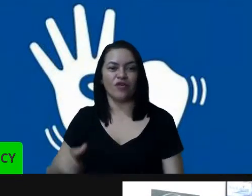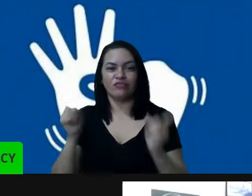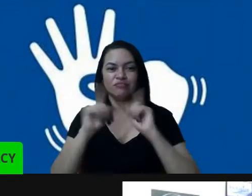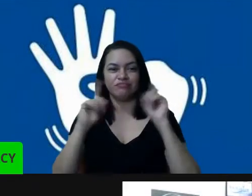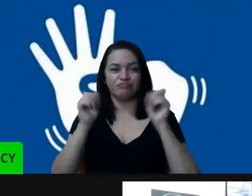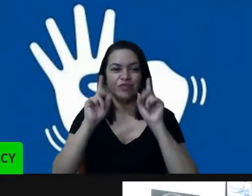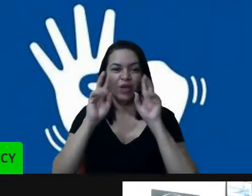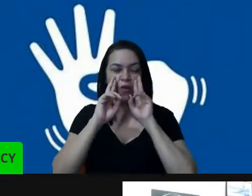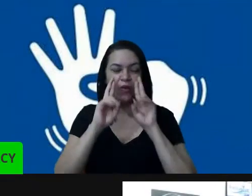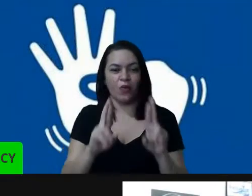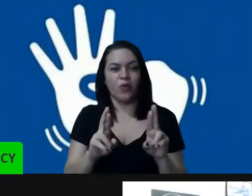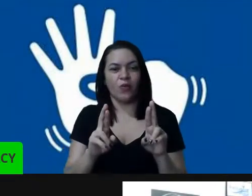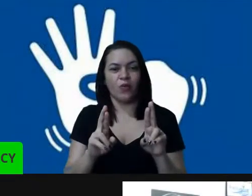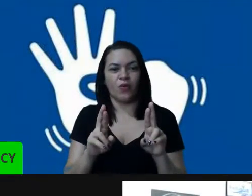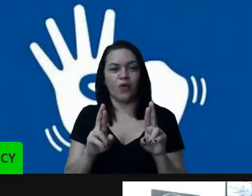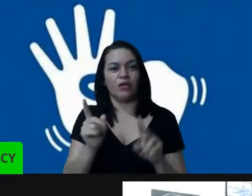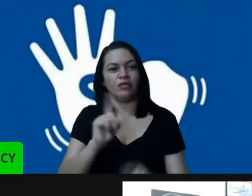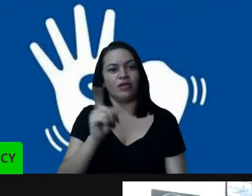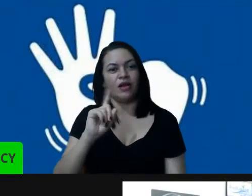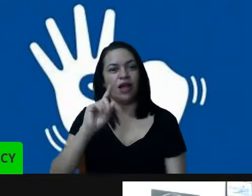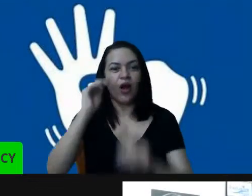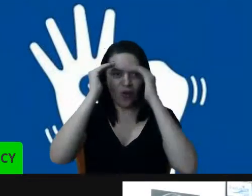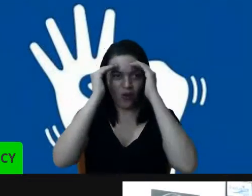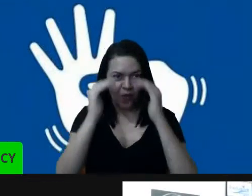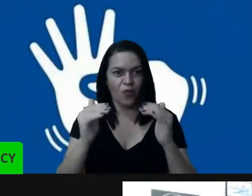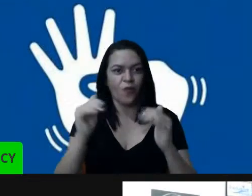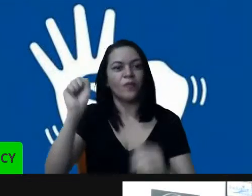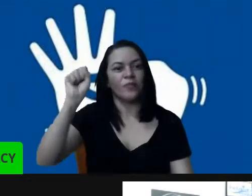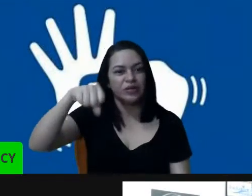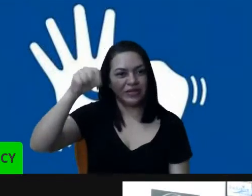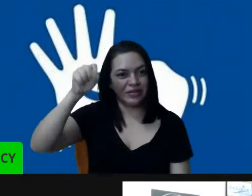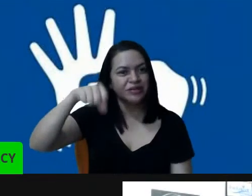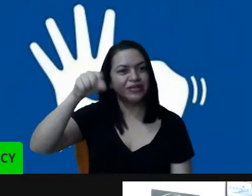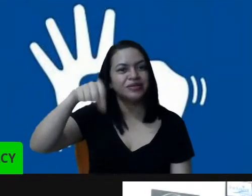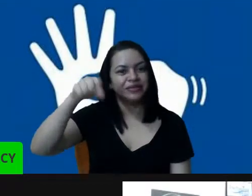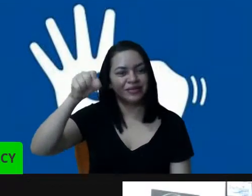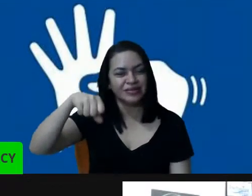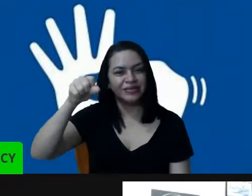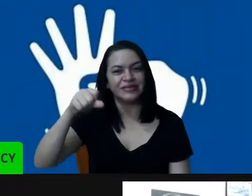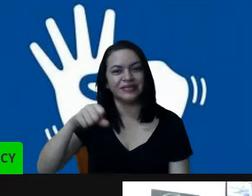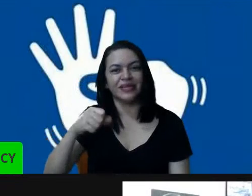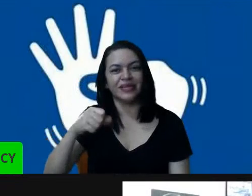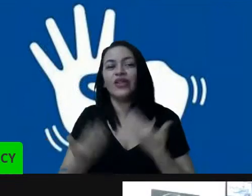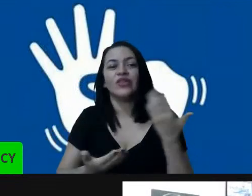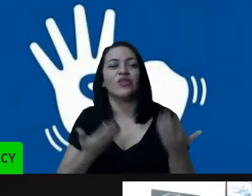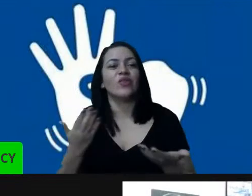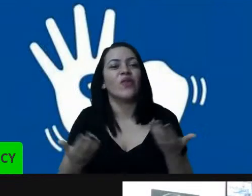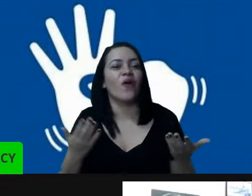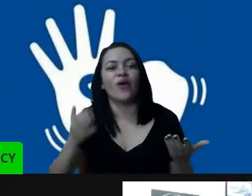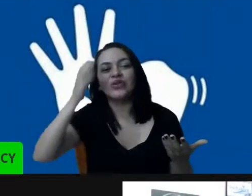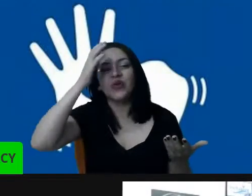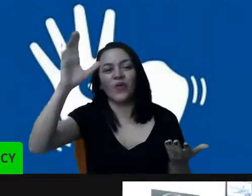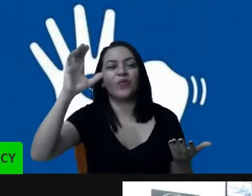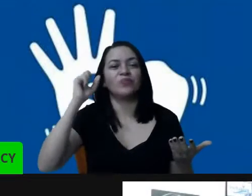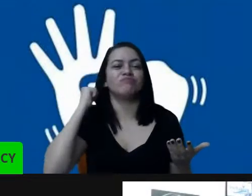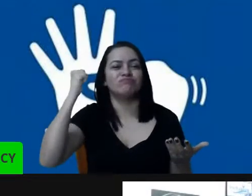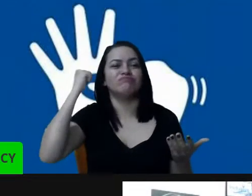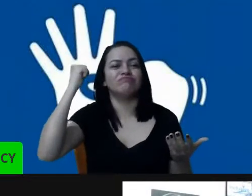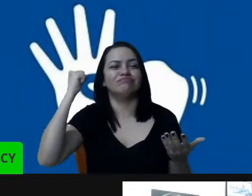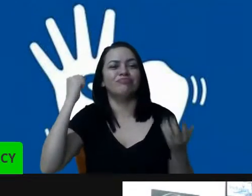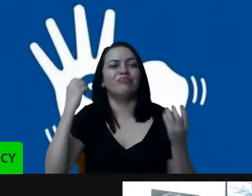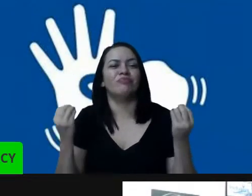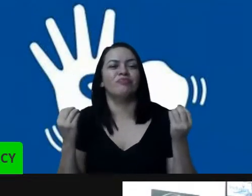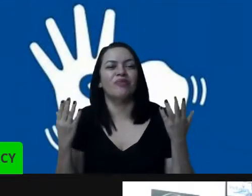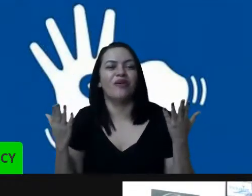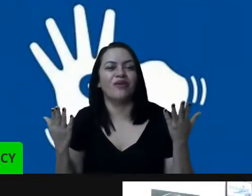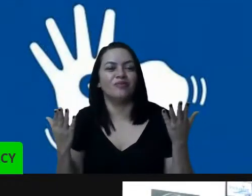Aí, Não, cumpre sim. falar dessa nossa cultura, cara, não vai ter sido, não acredito! Mas assim, o que a gente